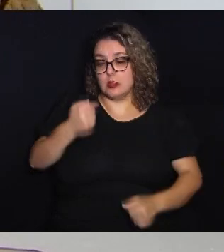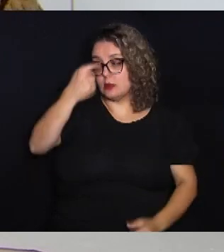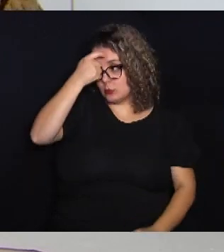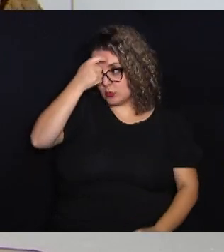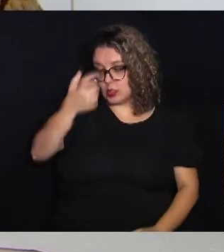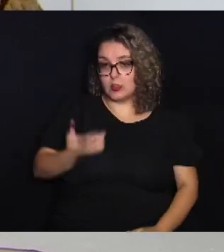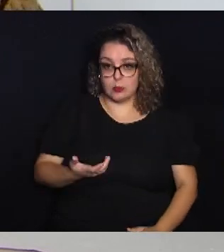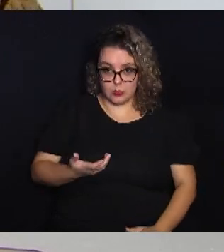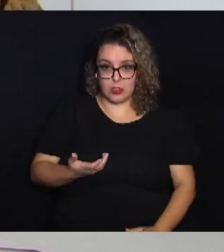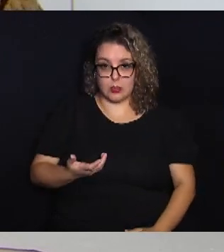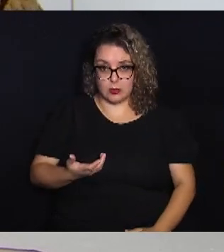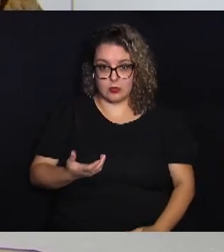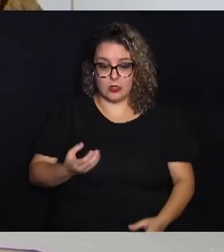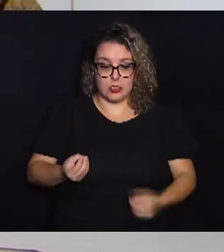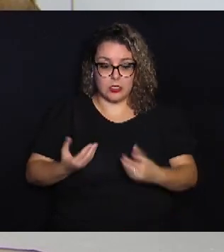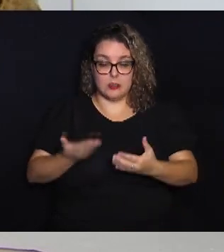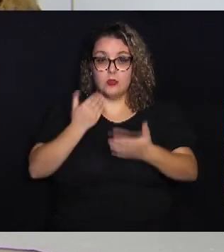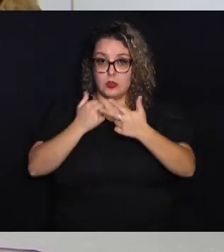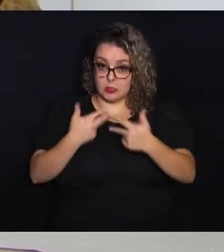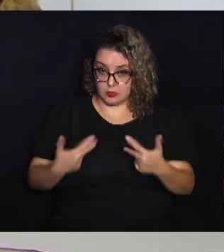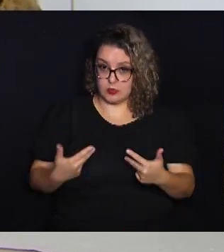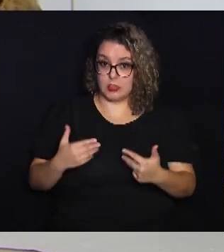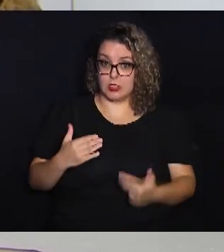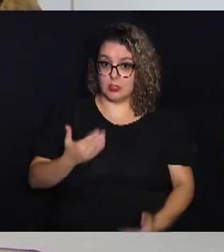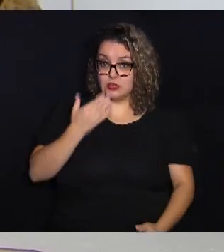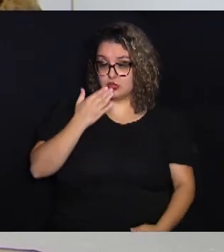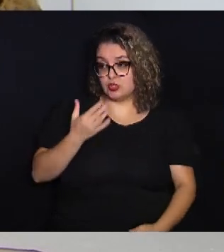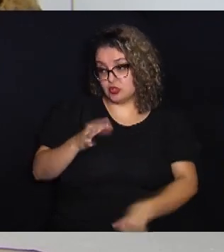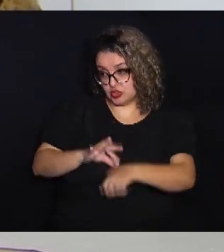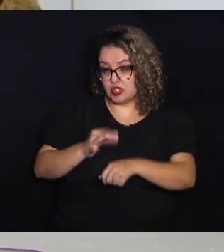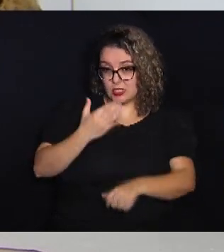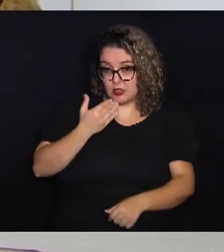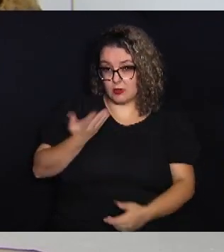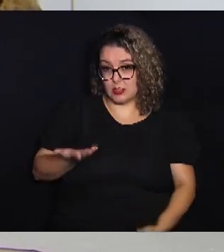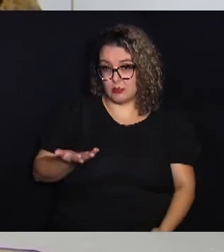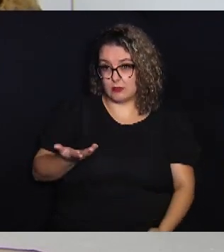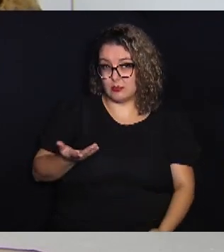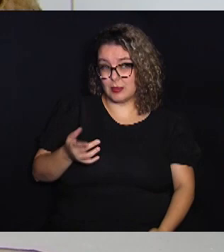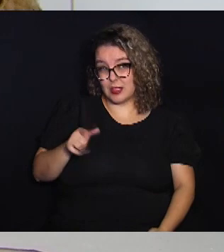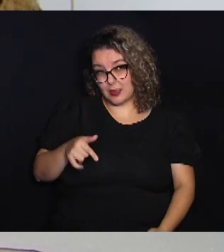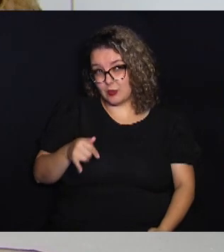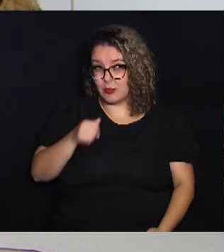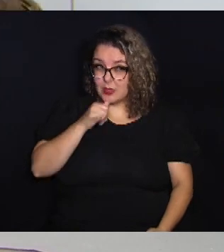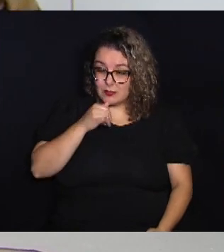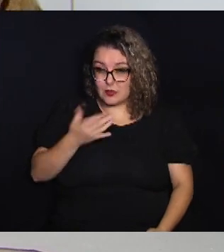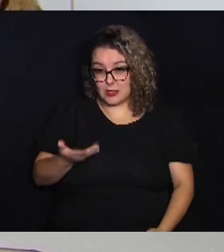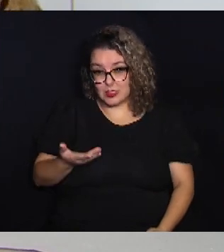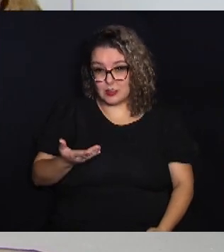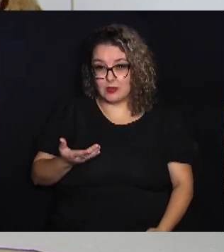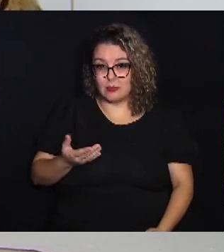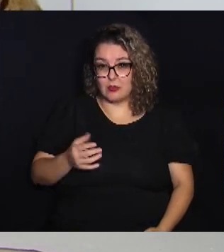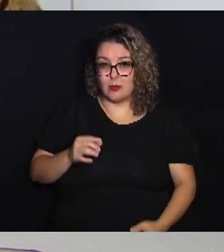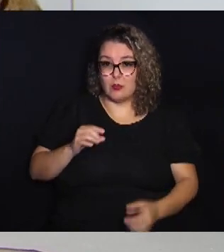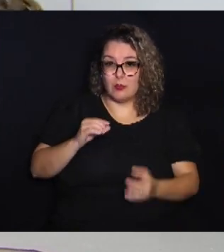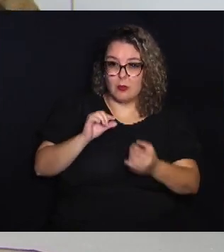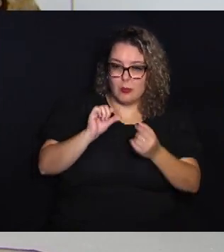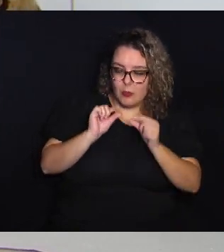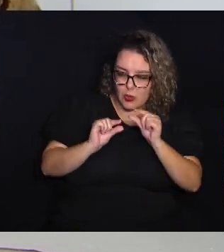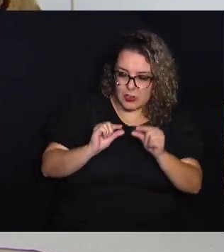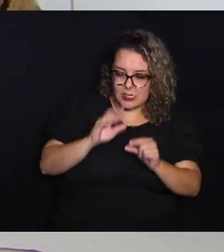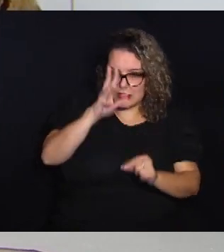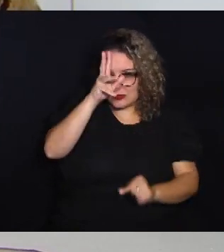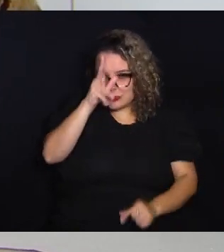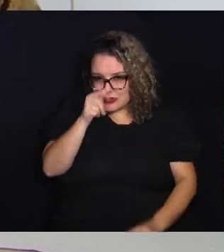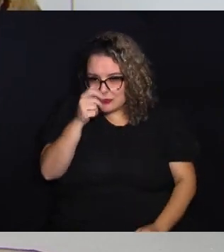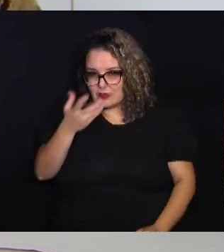consciência de estar dando aquela alimentação carnívora. Não seria, no caso, por exemplo, pedaços de frango,